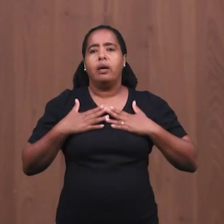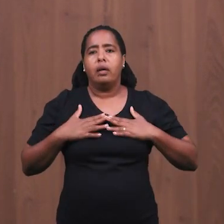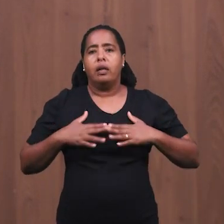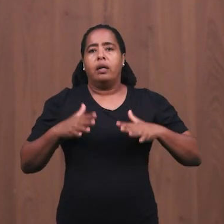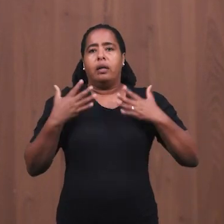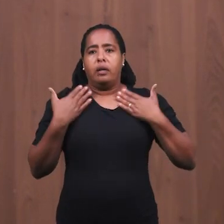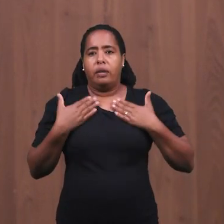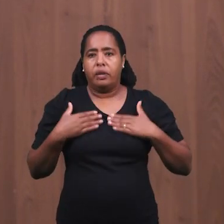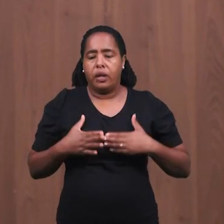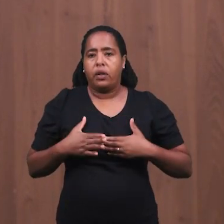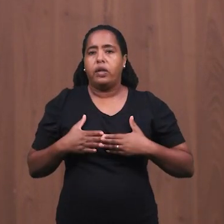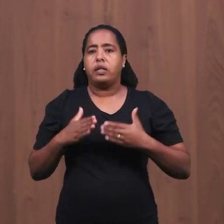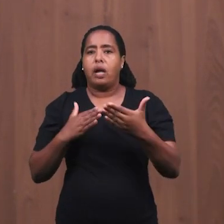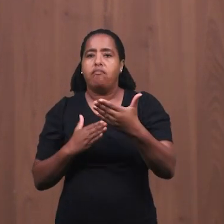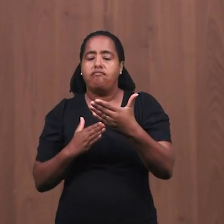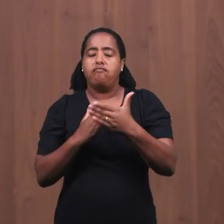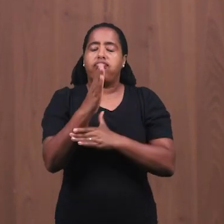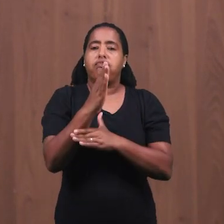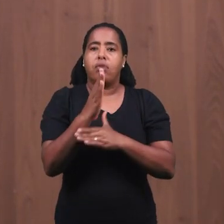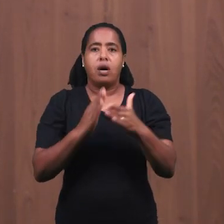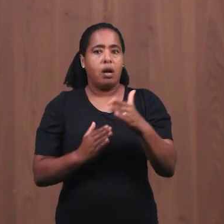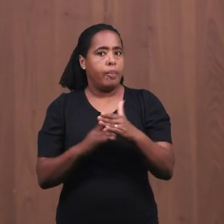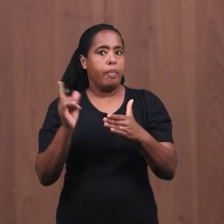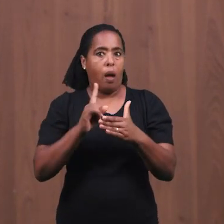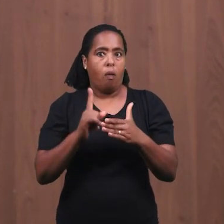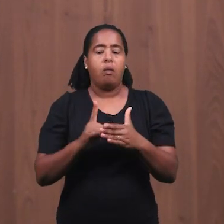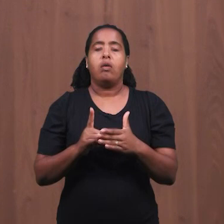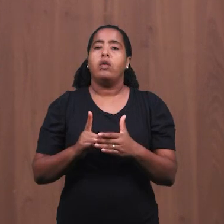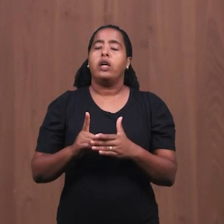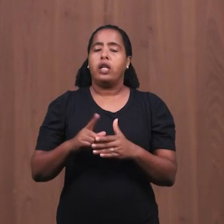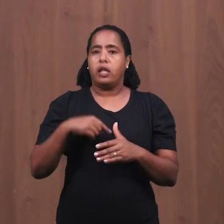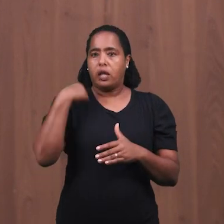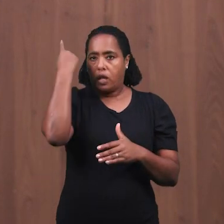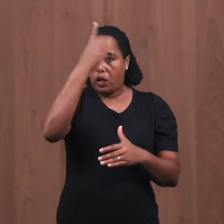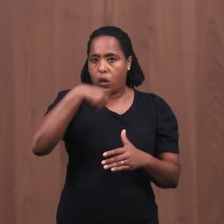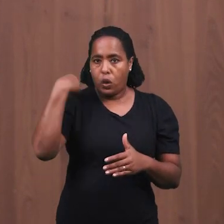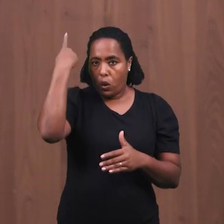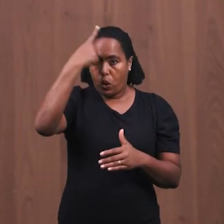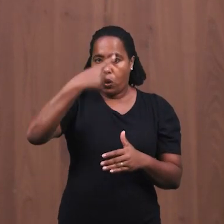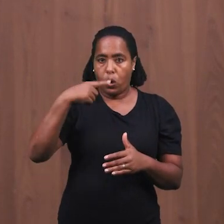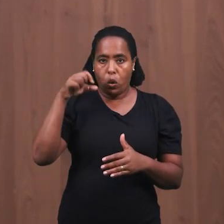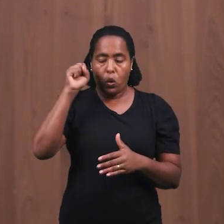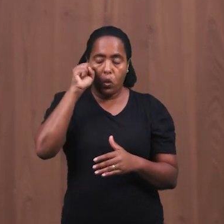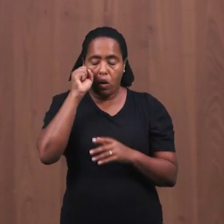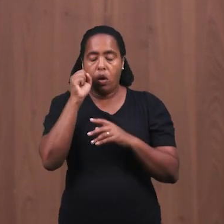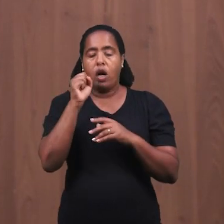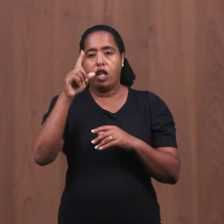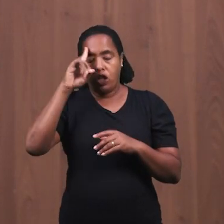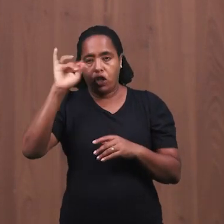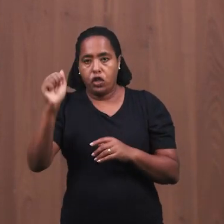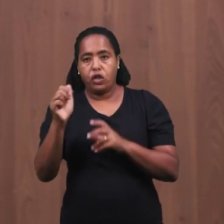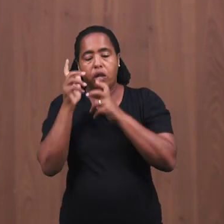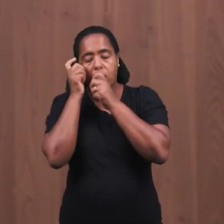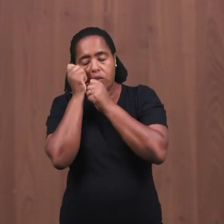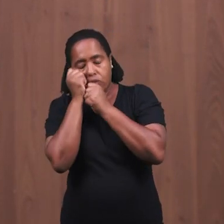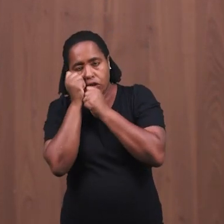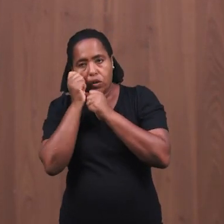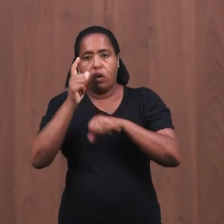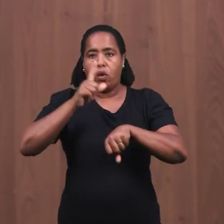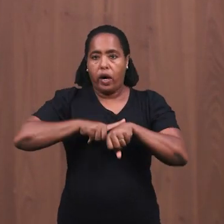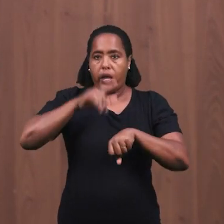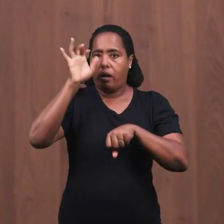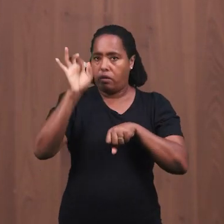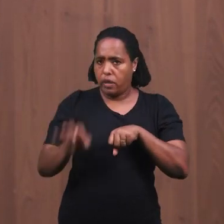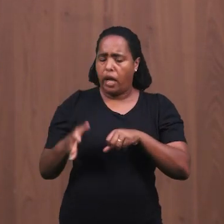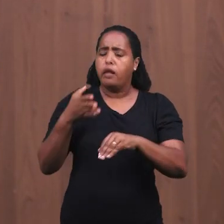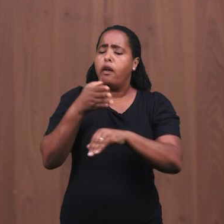e não ultrapassar os próprios limites, garantindo 8 horas de sono por dia e em horas certas. A